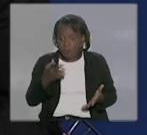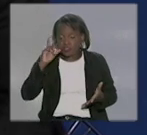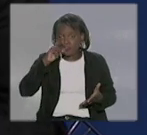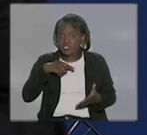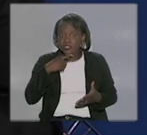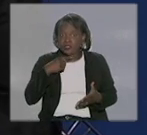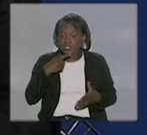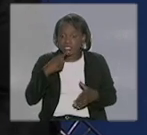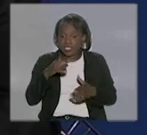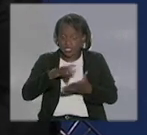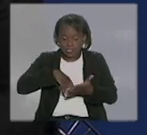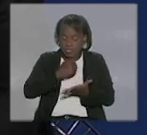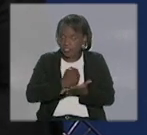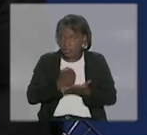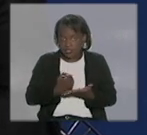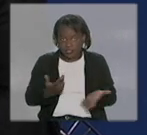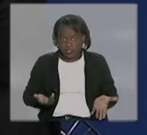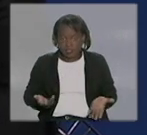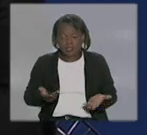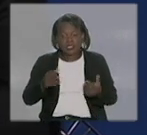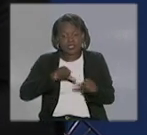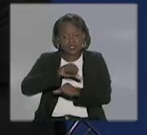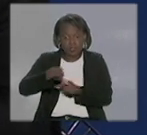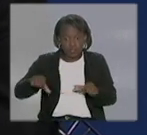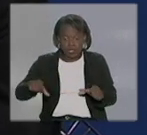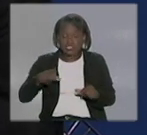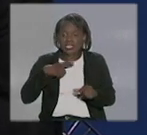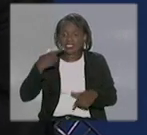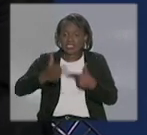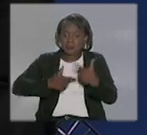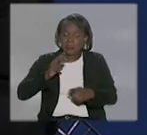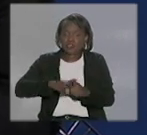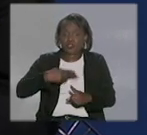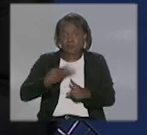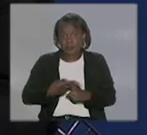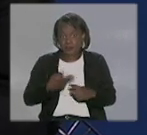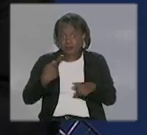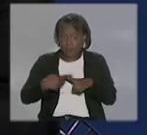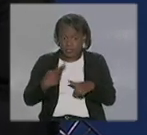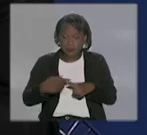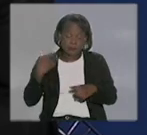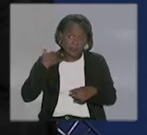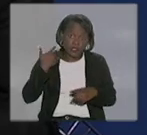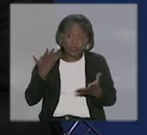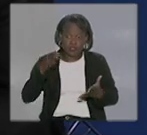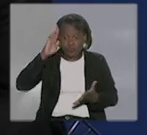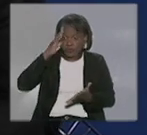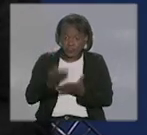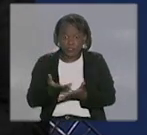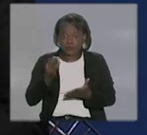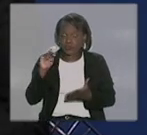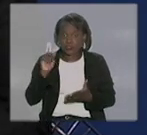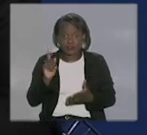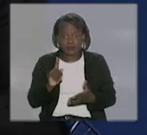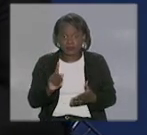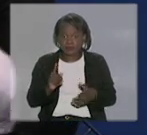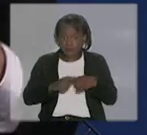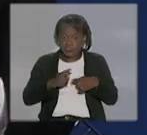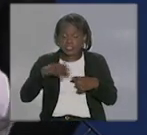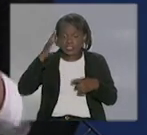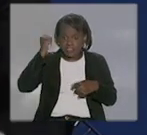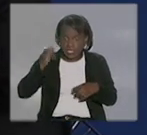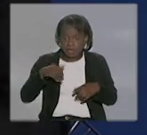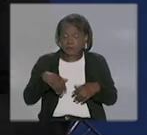têm dificuldades de licenciamento, e, por outro lado, gera um retrabalho, porque o banco hoje ele confia pouco no licenciamento, porque ele sabe